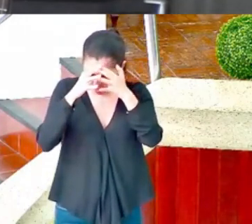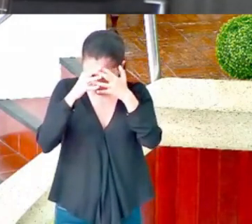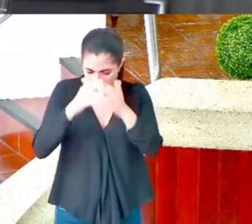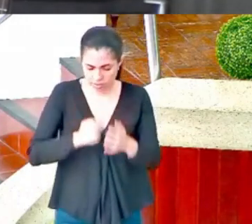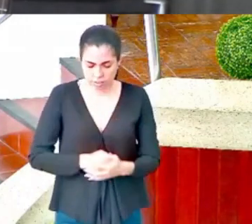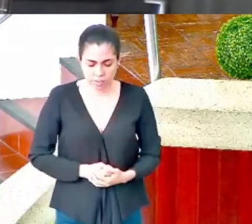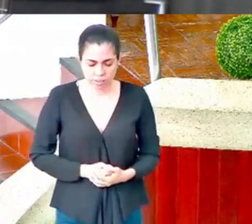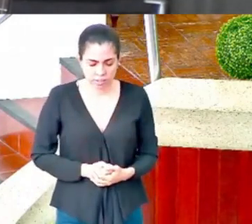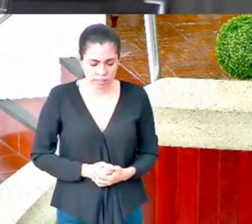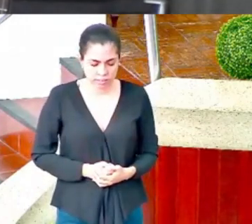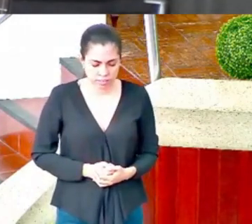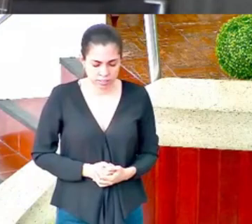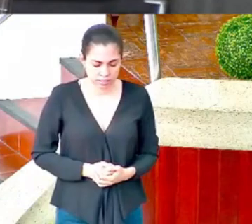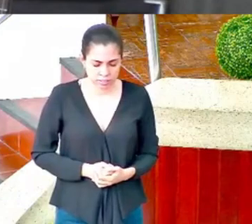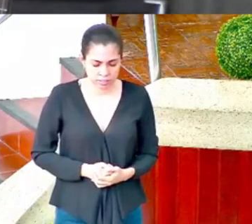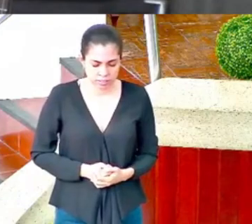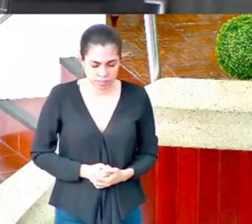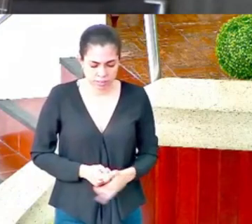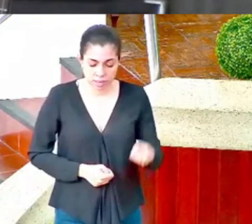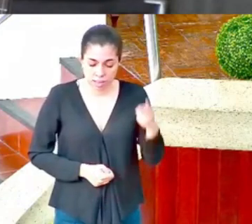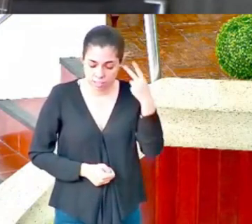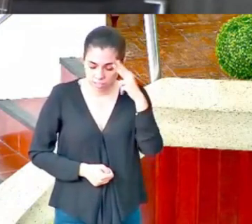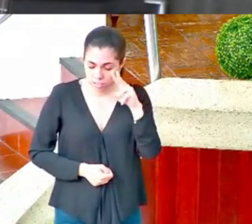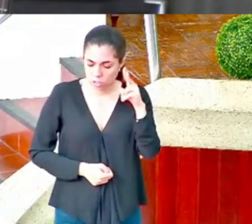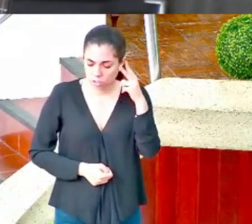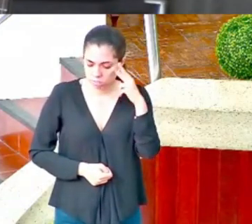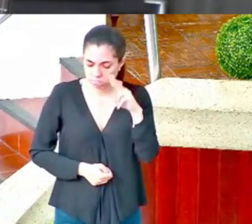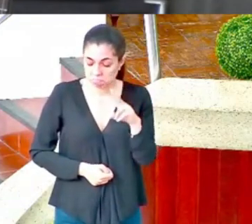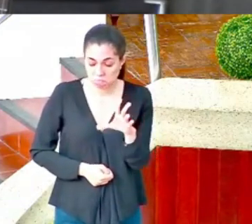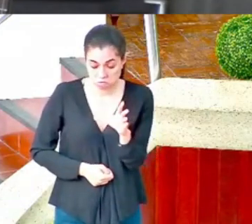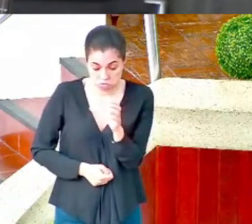Senhor, a história de Josias é tão intensa.